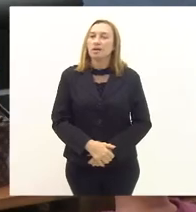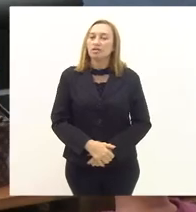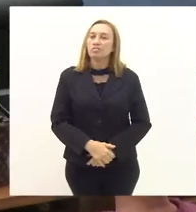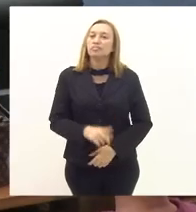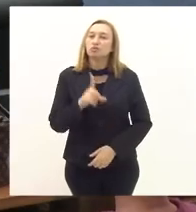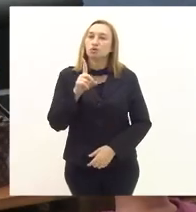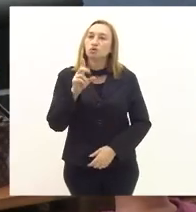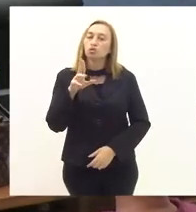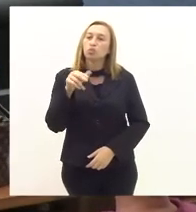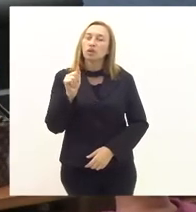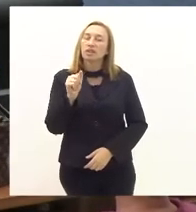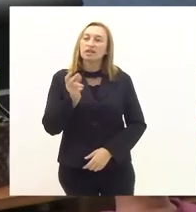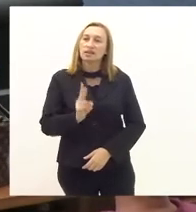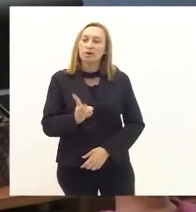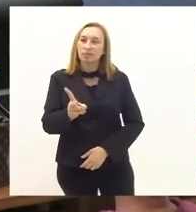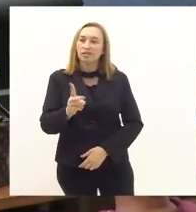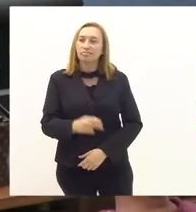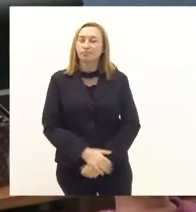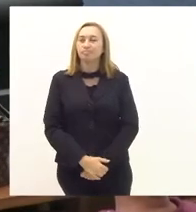Duda, sempre